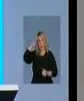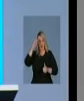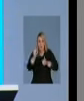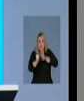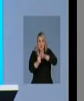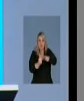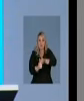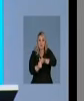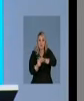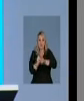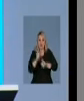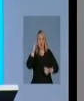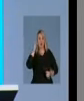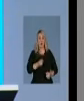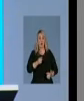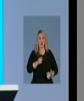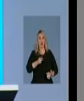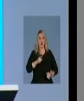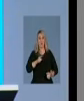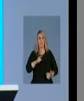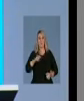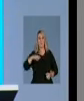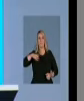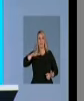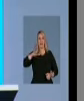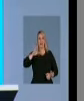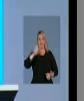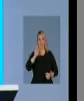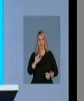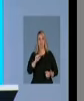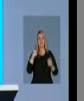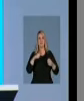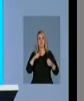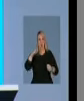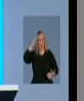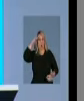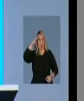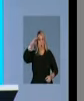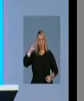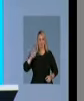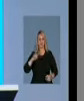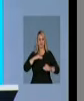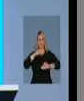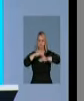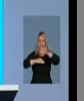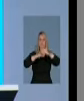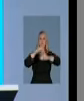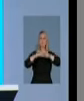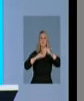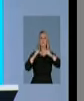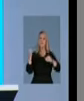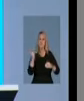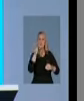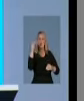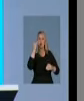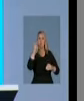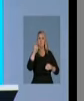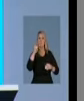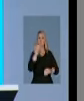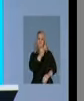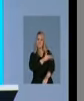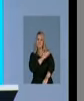não quer que o comando da Guarda continue com a Polícia Militar. O comando da Guarda tem que ser um guarda em escala, em carreira, em plano, com valorização, com